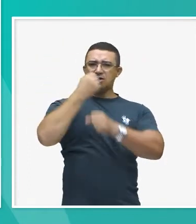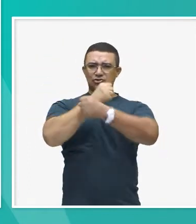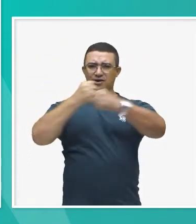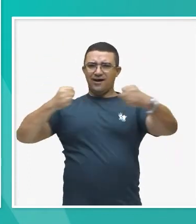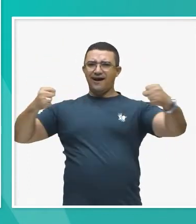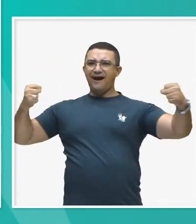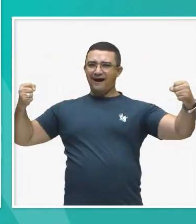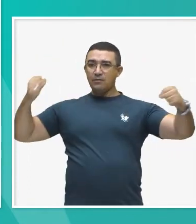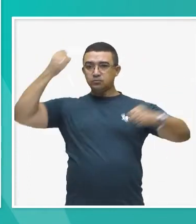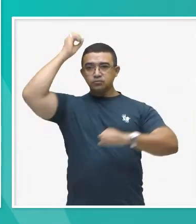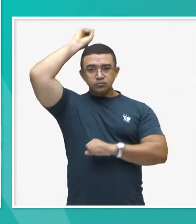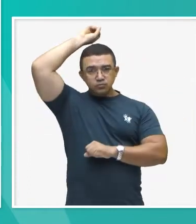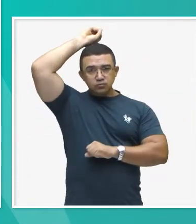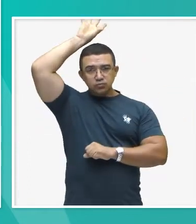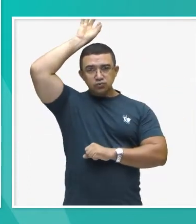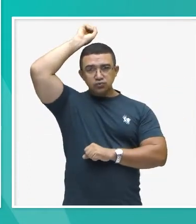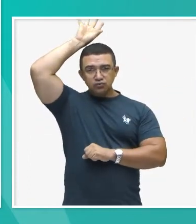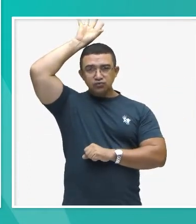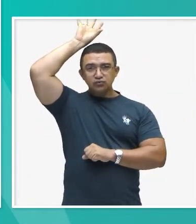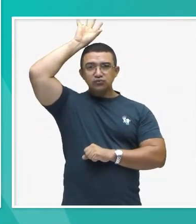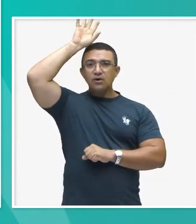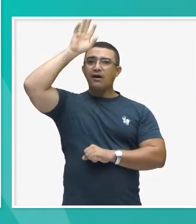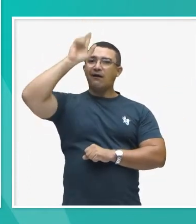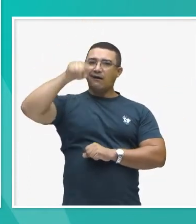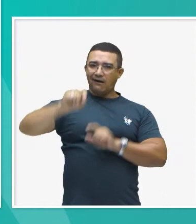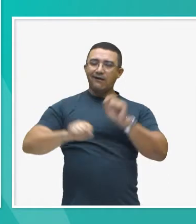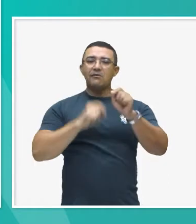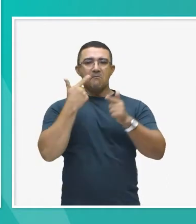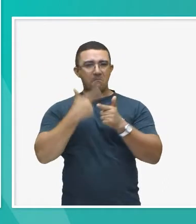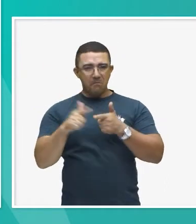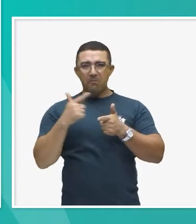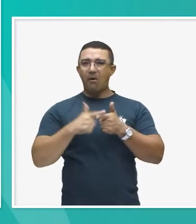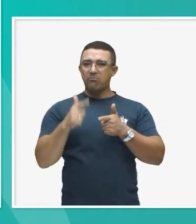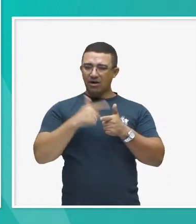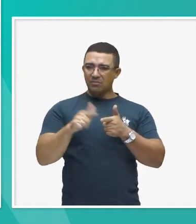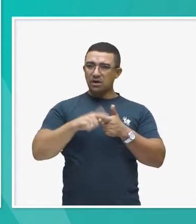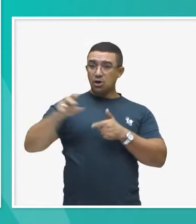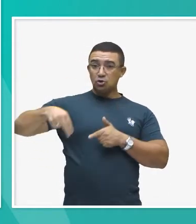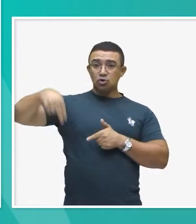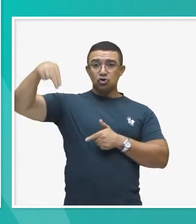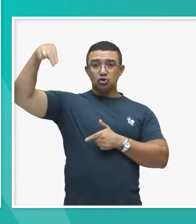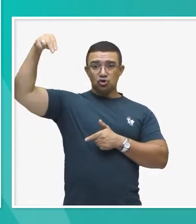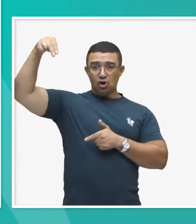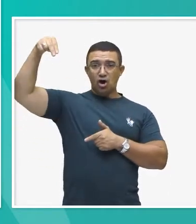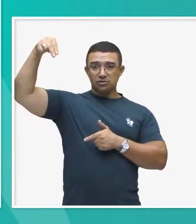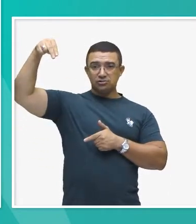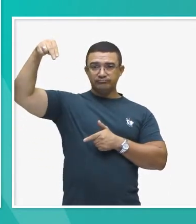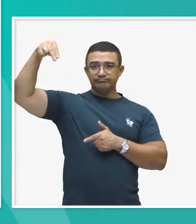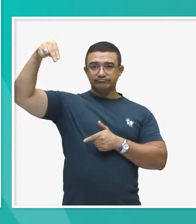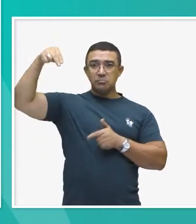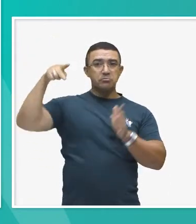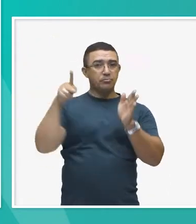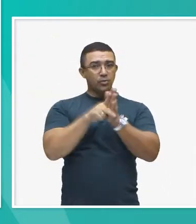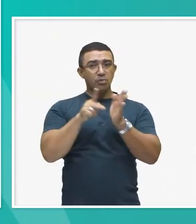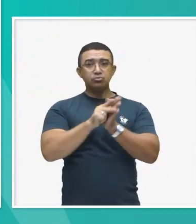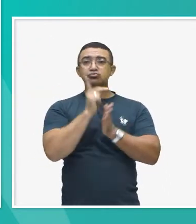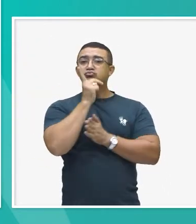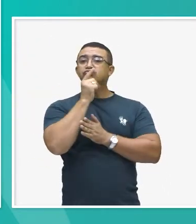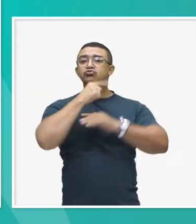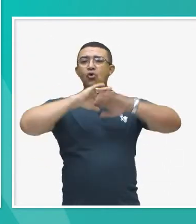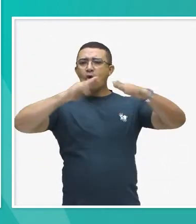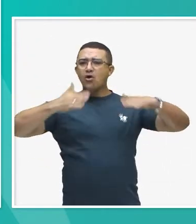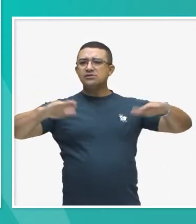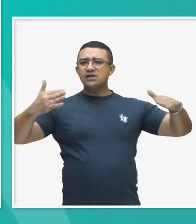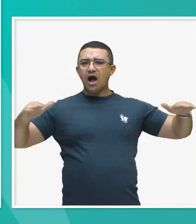dessa unidade é sobre ocean life, é tudo relacionado à vida marinha, né? Nós estamos falando sobre a vida marinha,